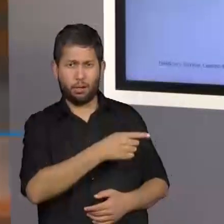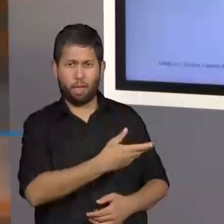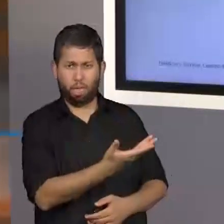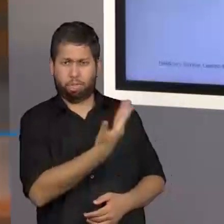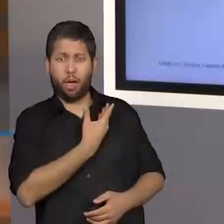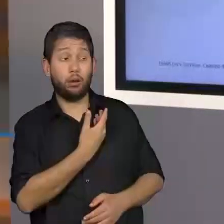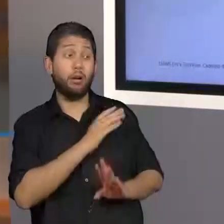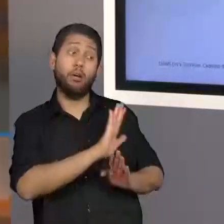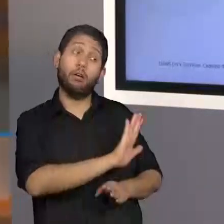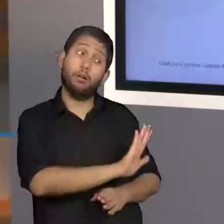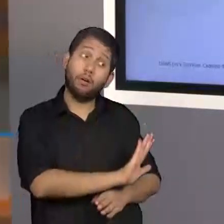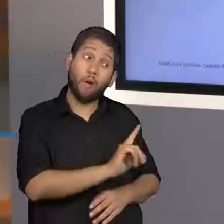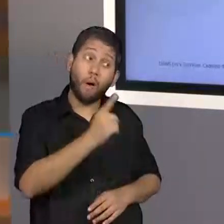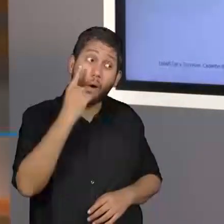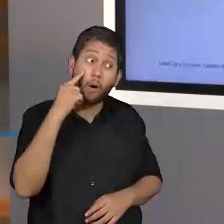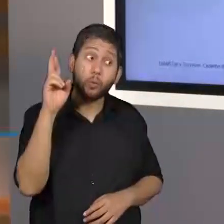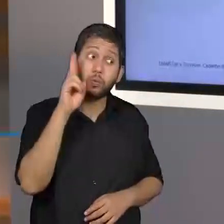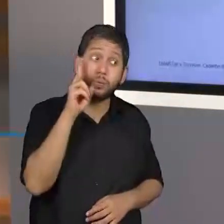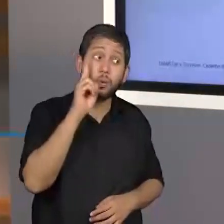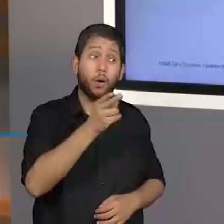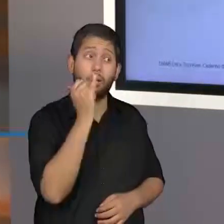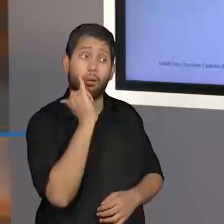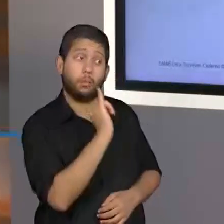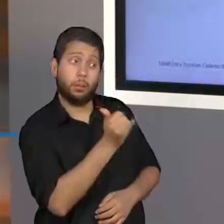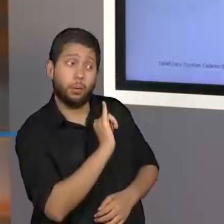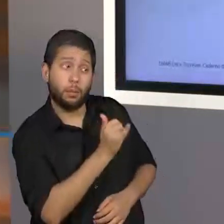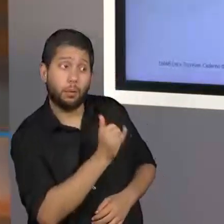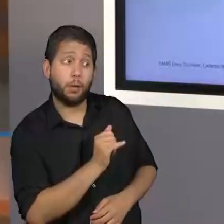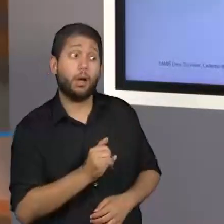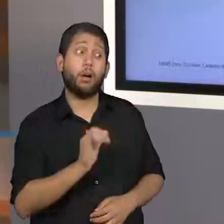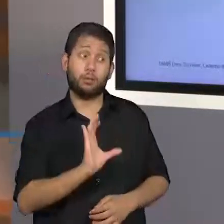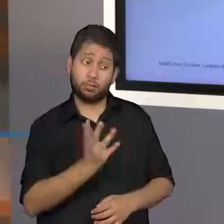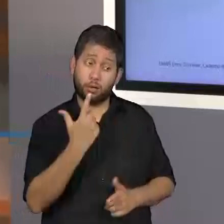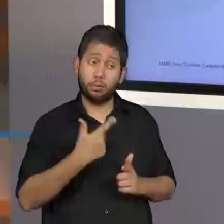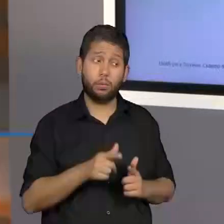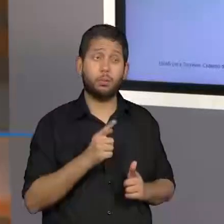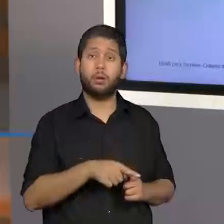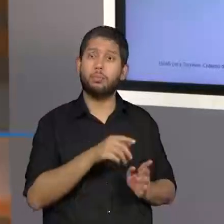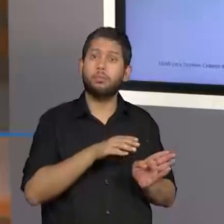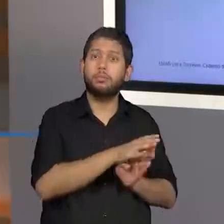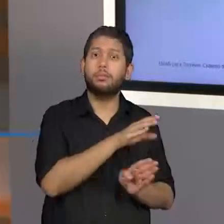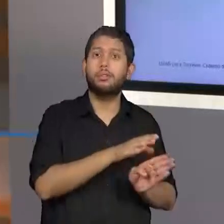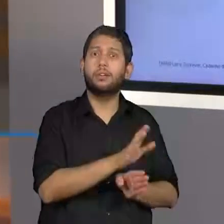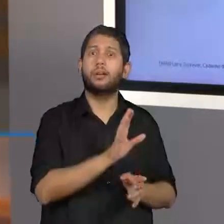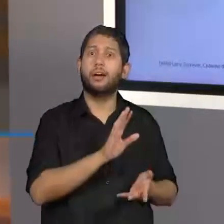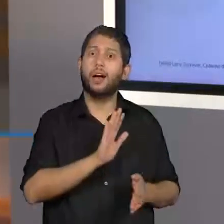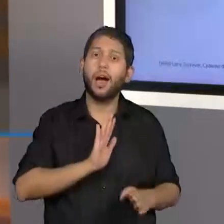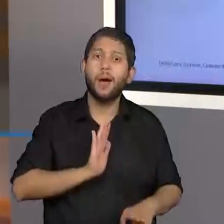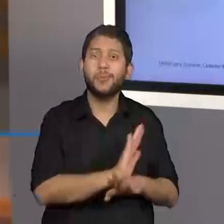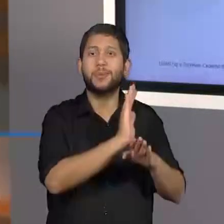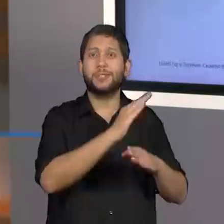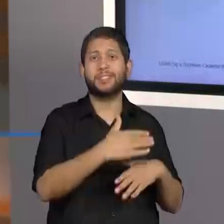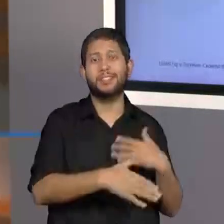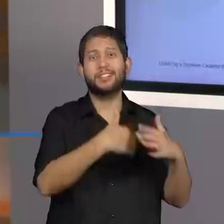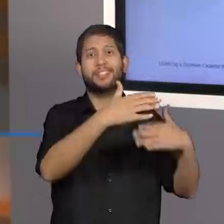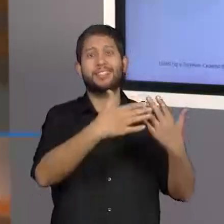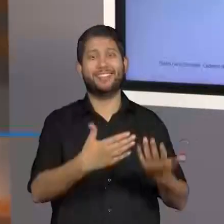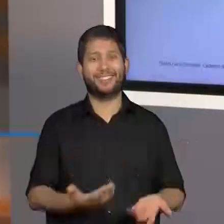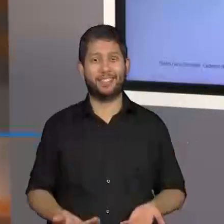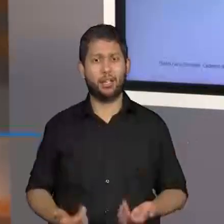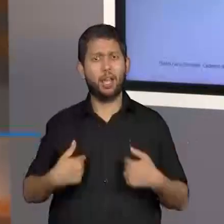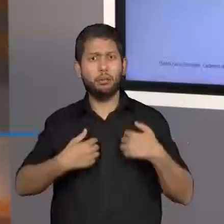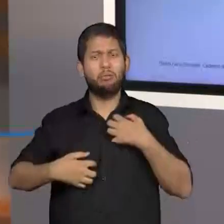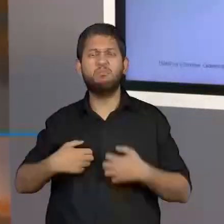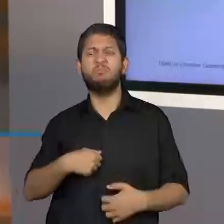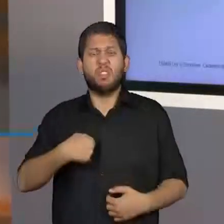e aprender mais um com os outros. Então me procure aí nas redes sociais, @sebanunes, e me fale o que você entendeu dessa fábula. Eu,